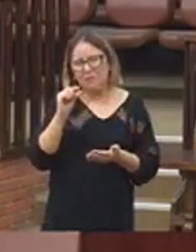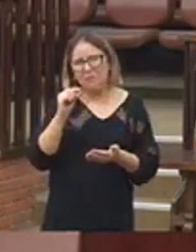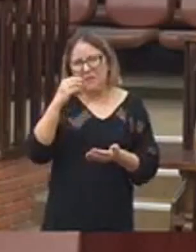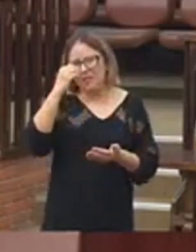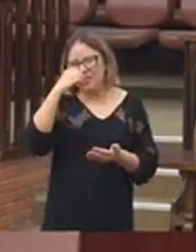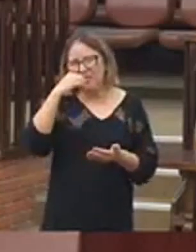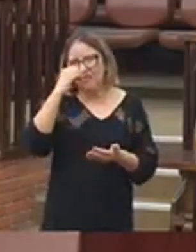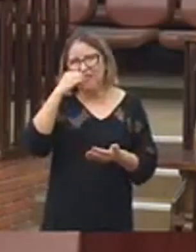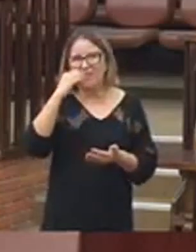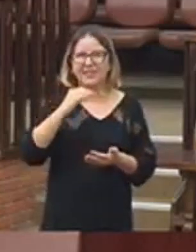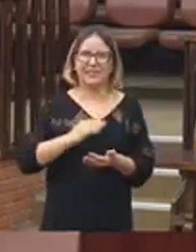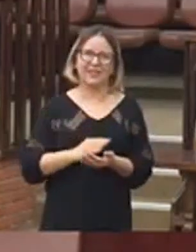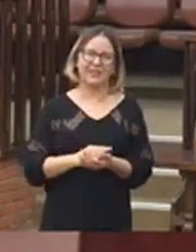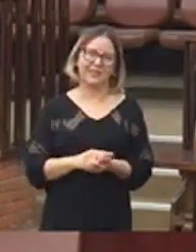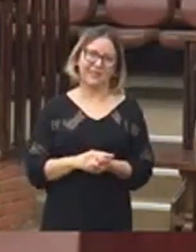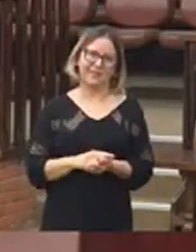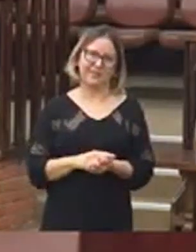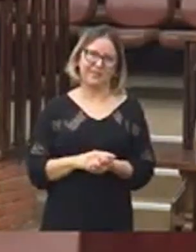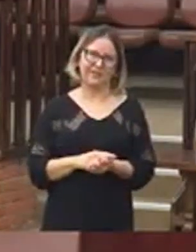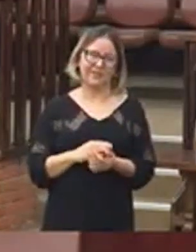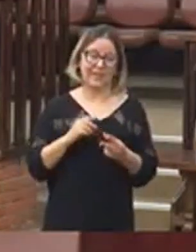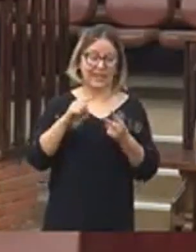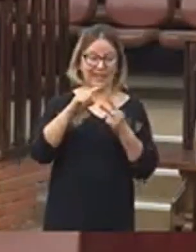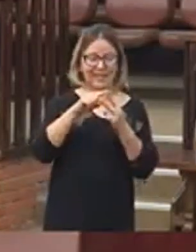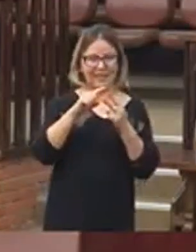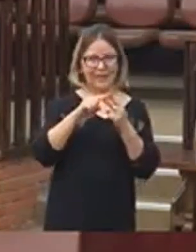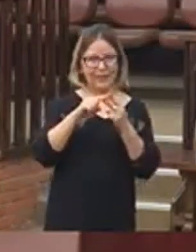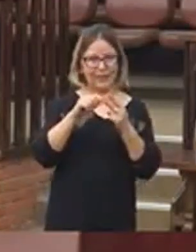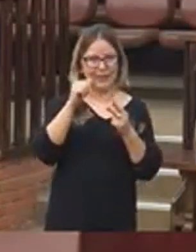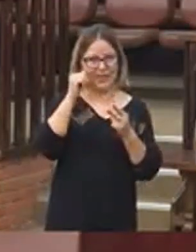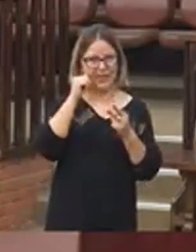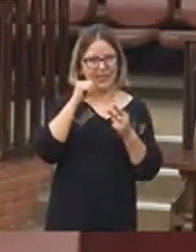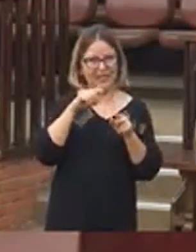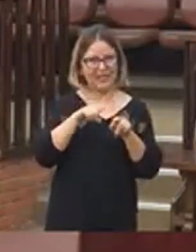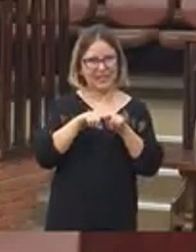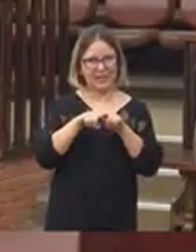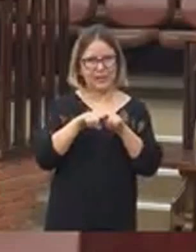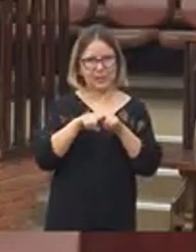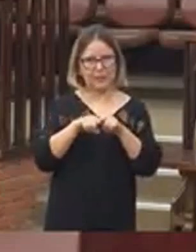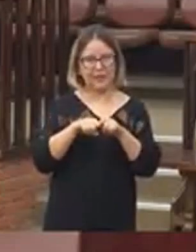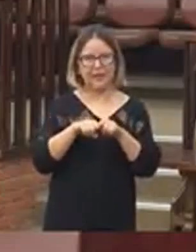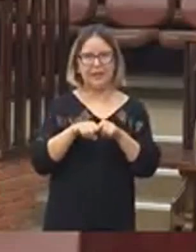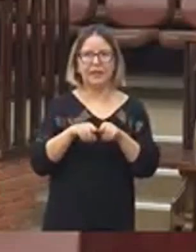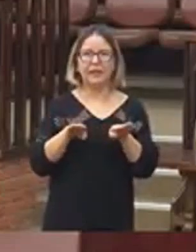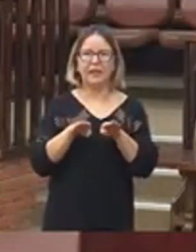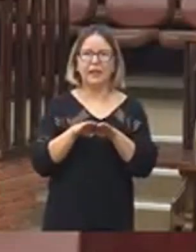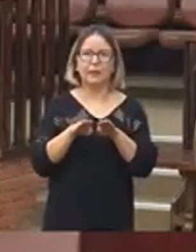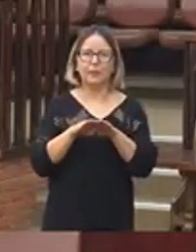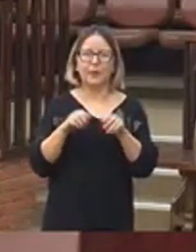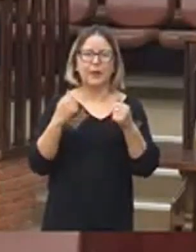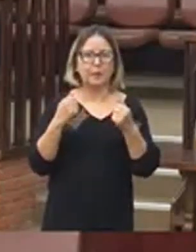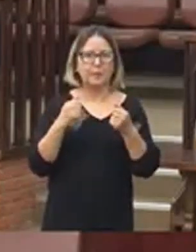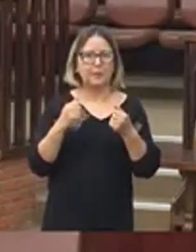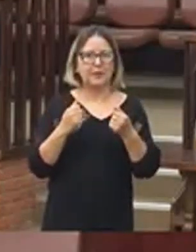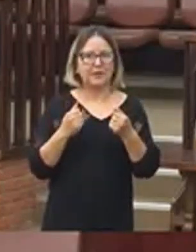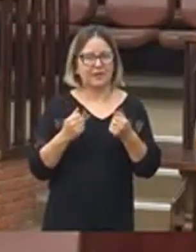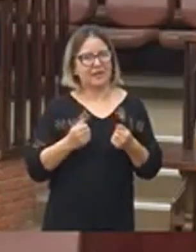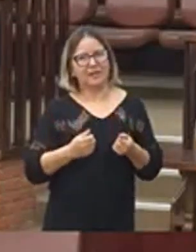debilitada. E as 2 irmãs precisavam também ressuscitar.